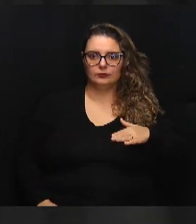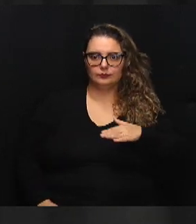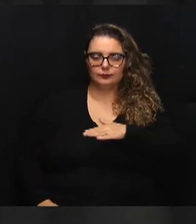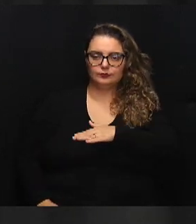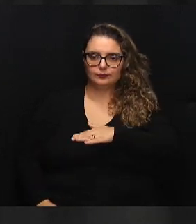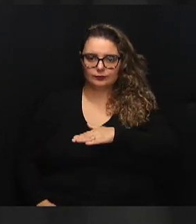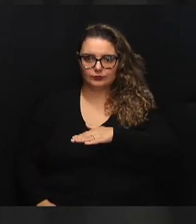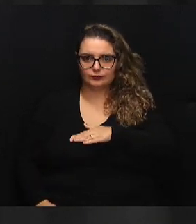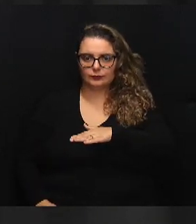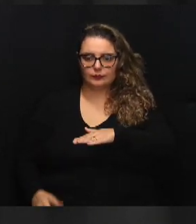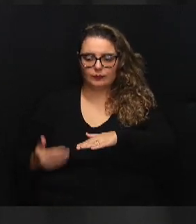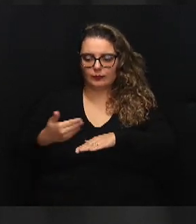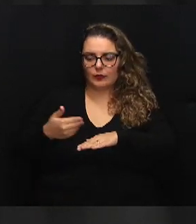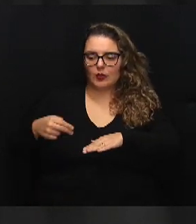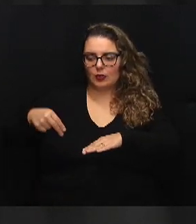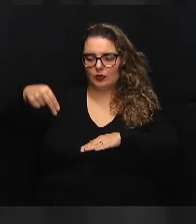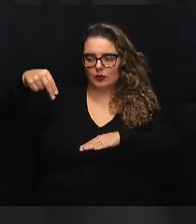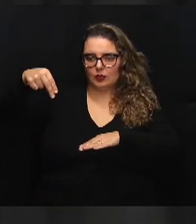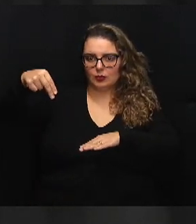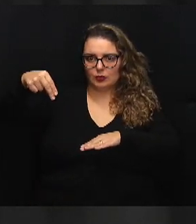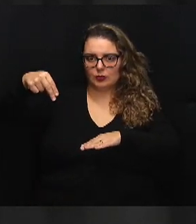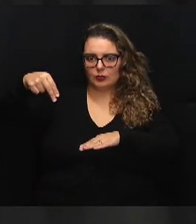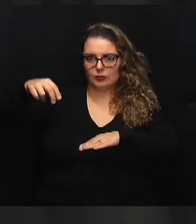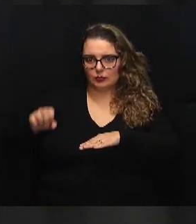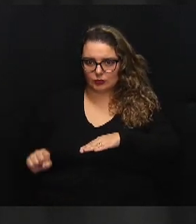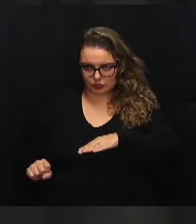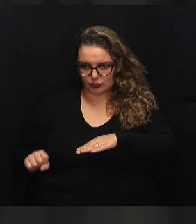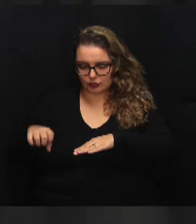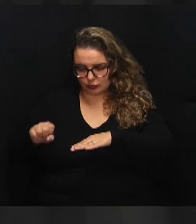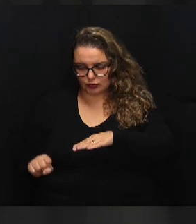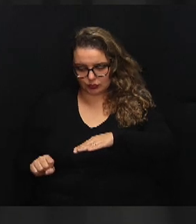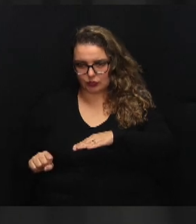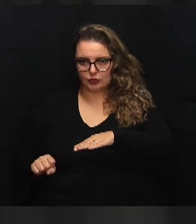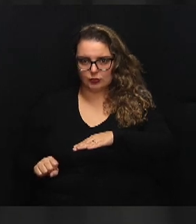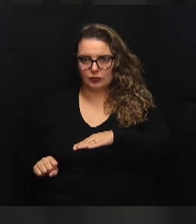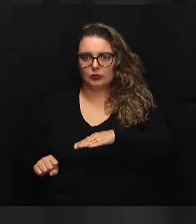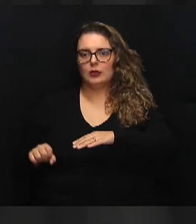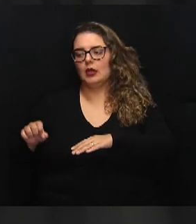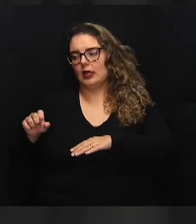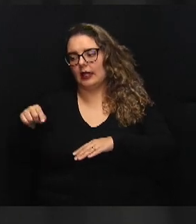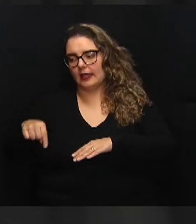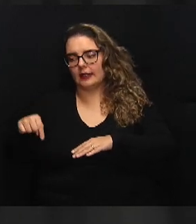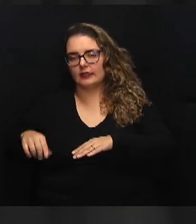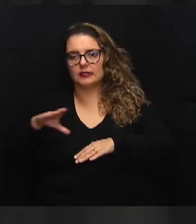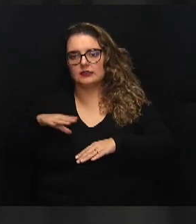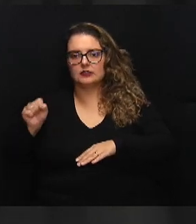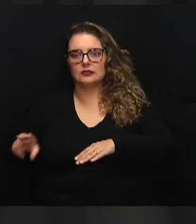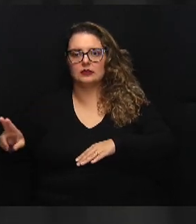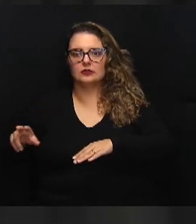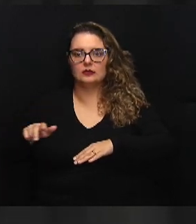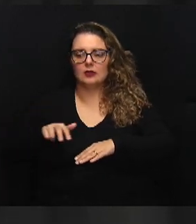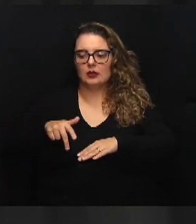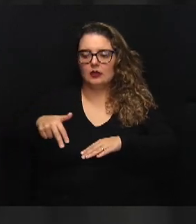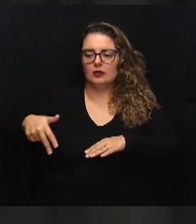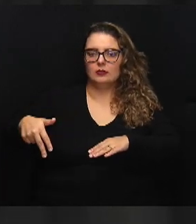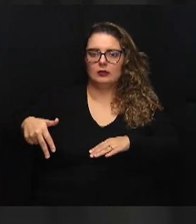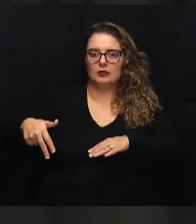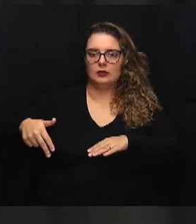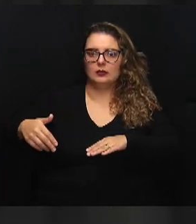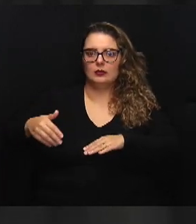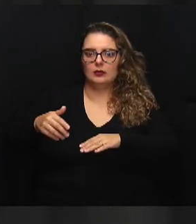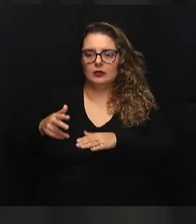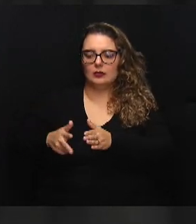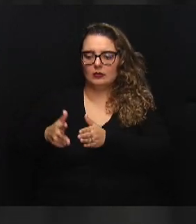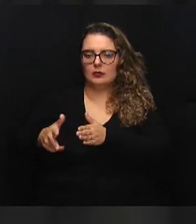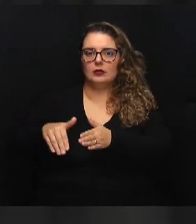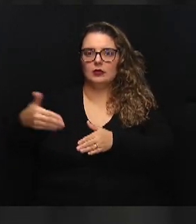lado norte, do lado sul, você está em Sumaré. Depois você dá mais uns 5 passos, passa a linha do trem, você